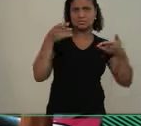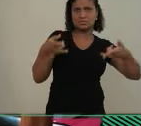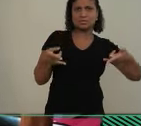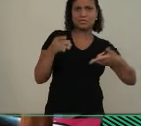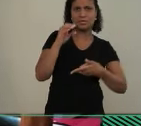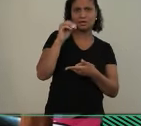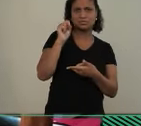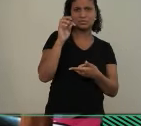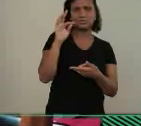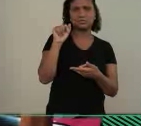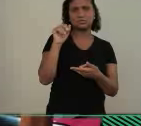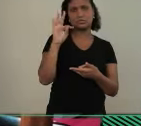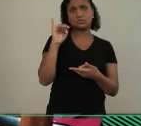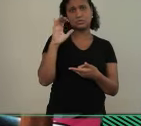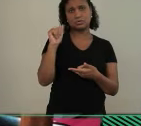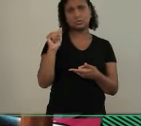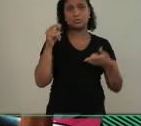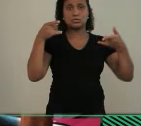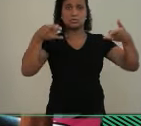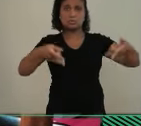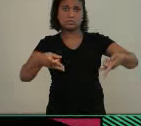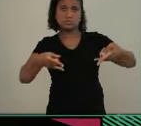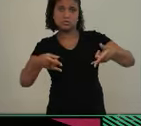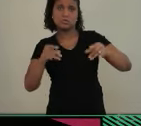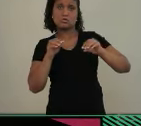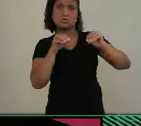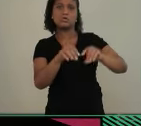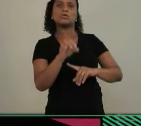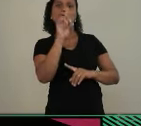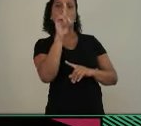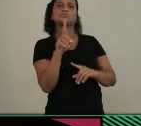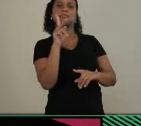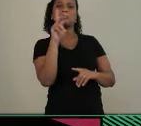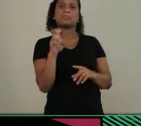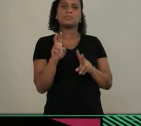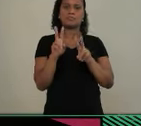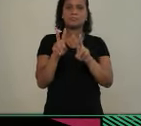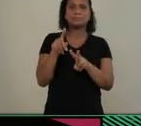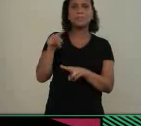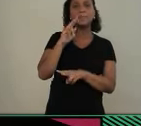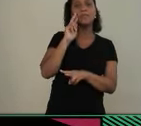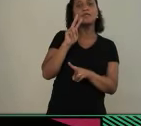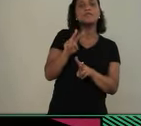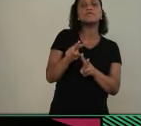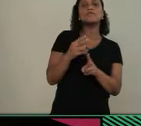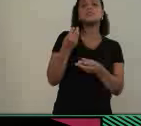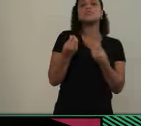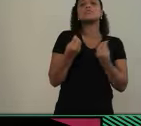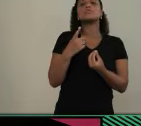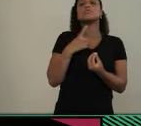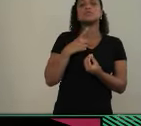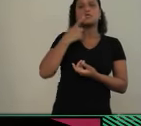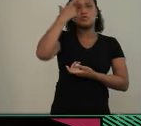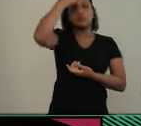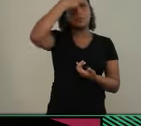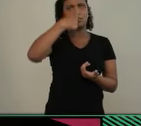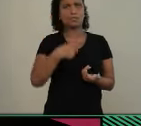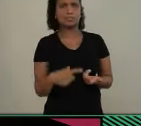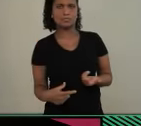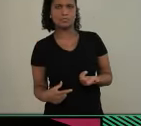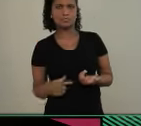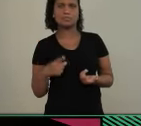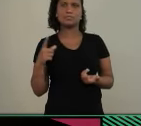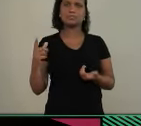no corpo, porque tinha sido uma experiência dela. O médico dela, o Dr. Aires, colocou-a diante de um